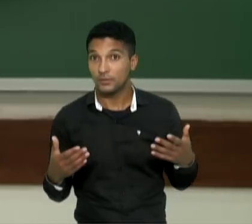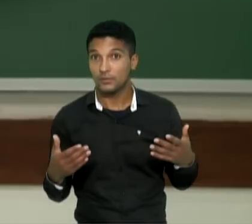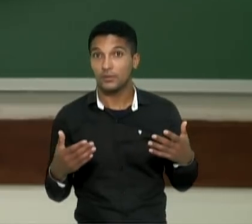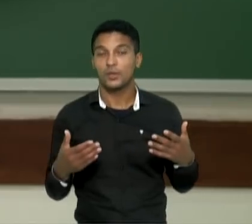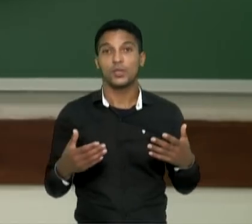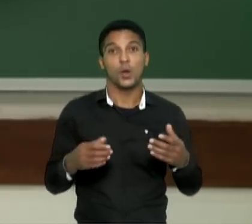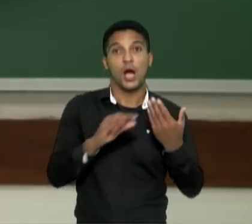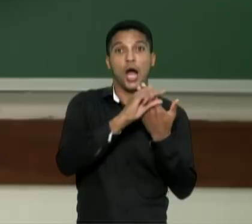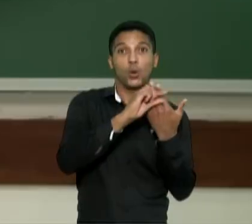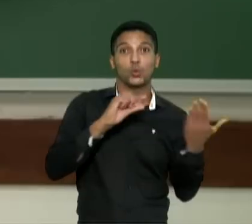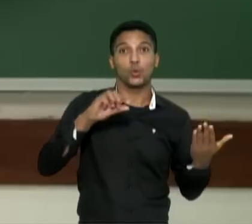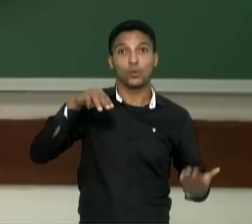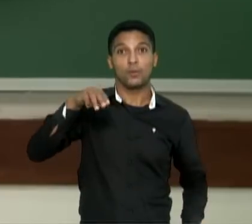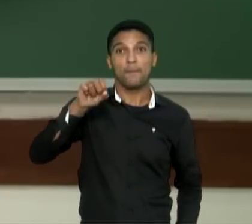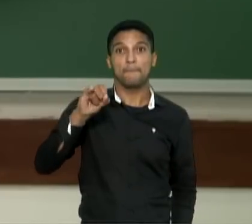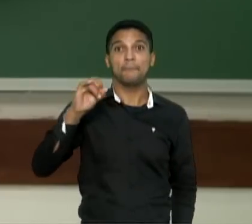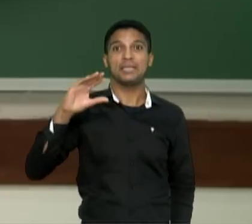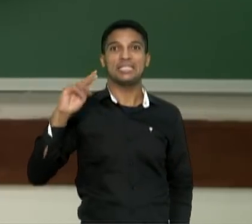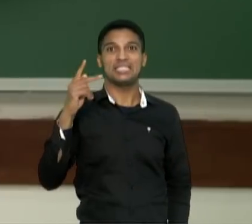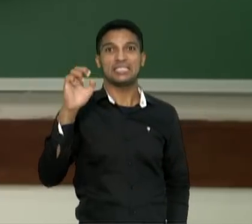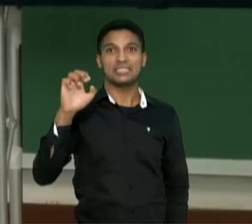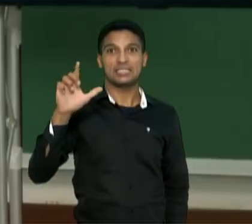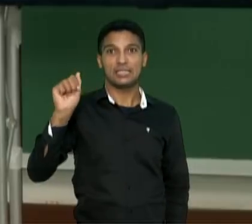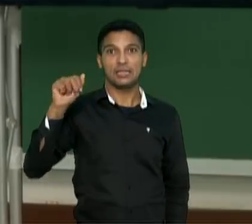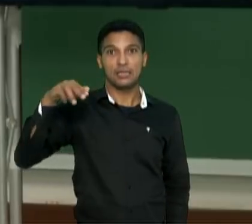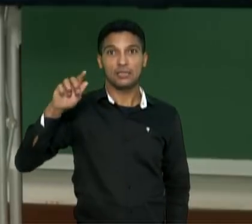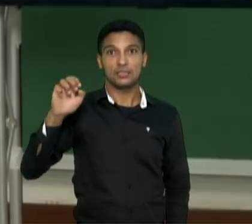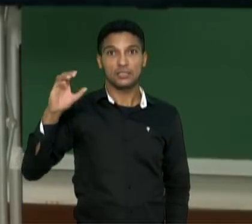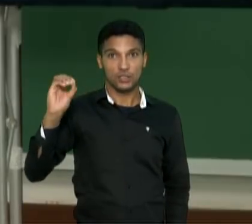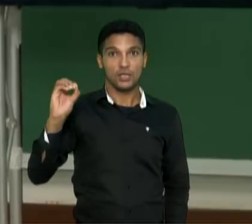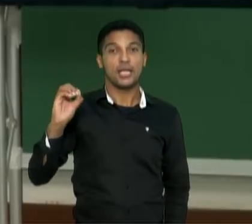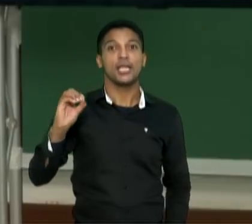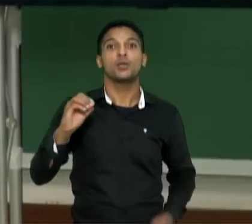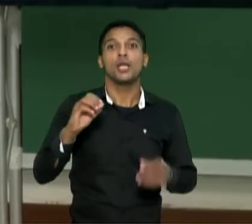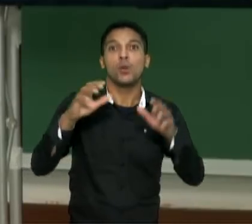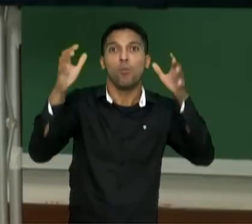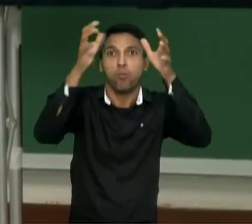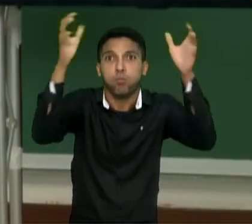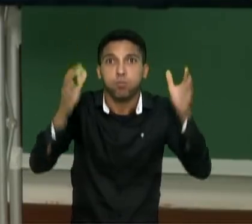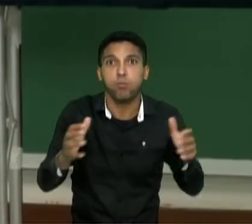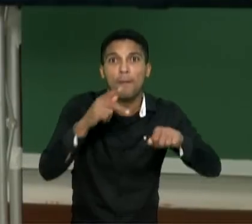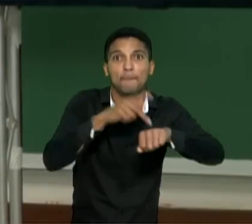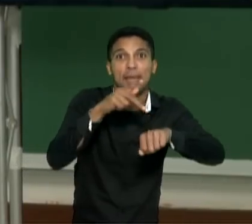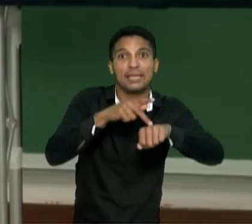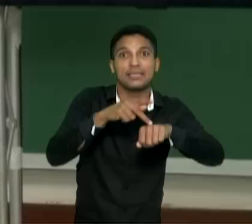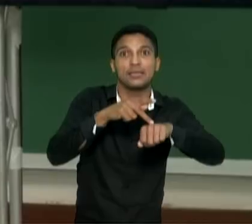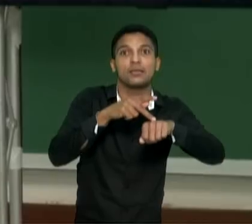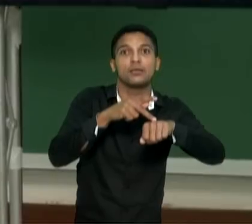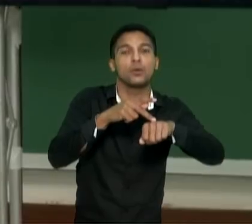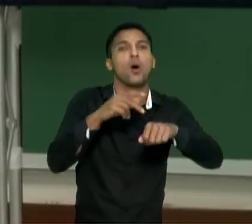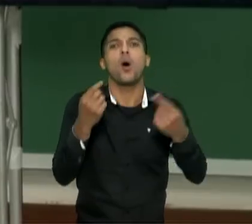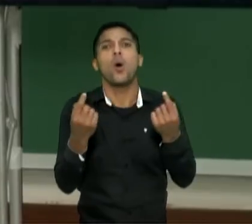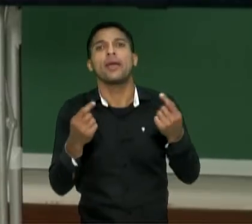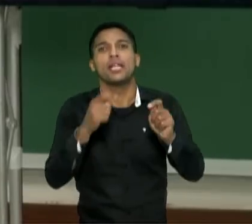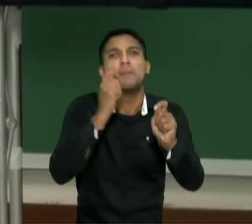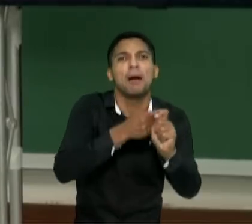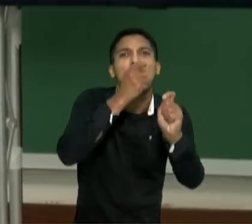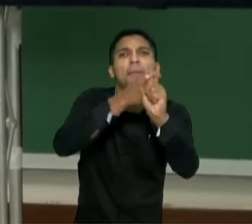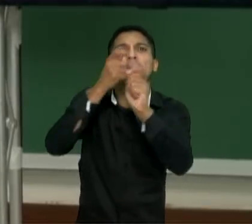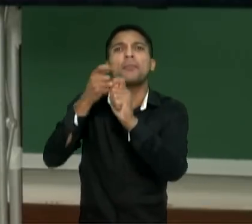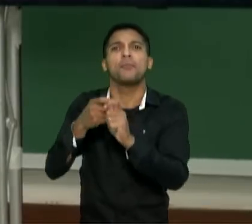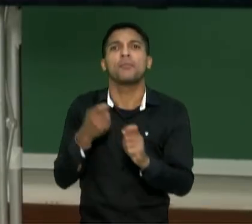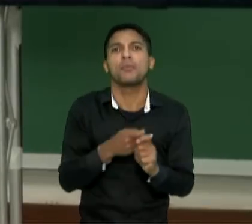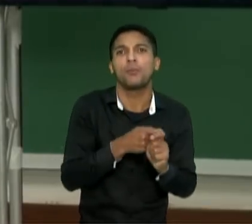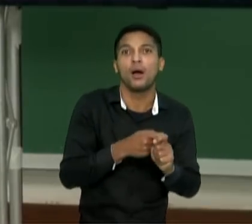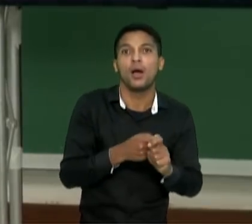O Michelangelo, ele produziu muitas esculturas utilizando, né, pedra-sabão, que é a A, B, sabão, C,